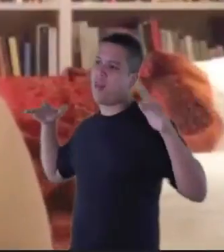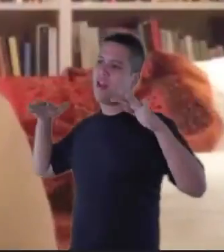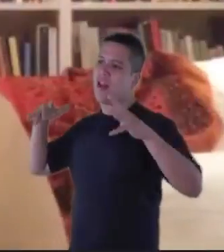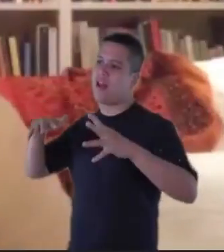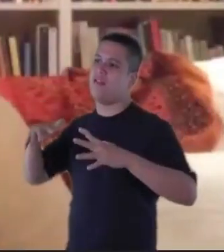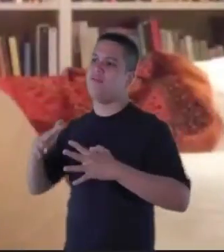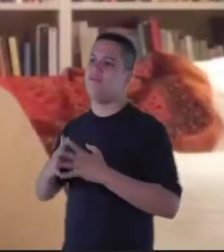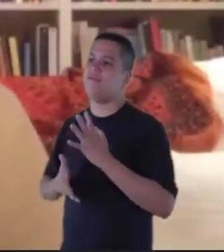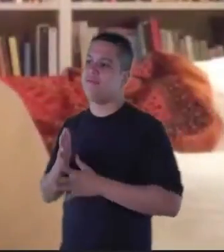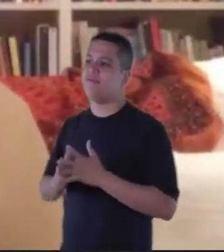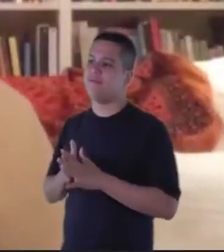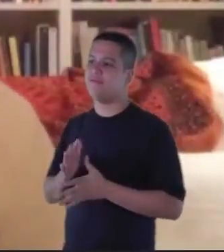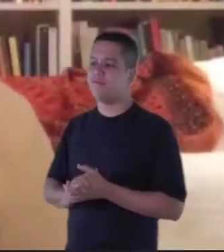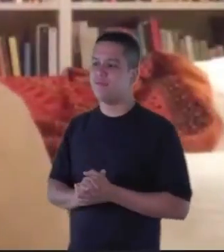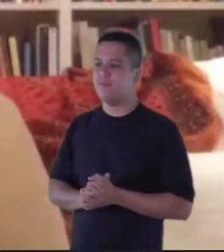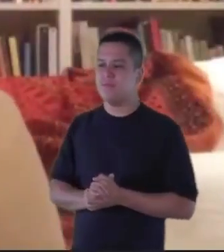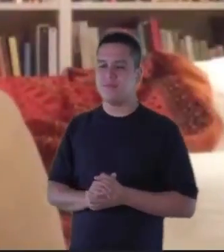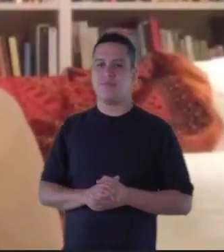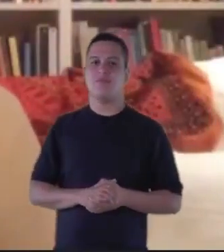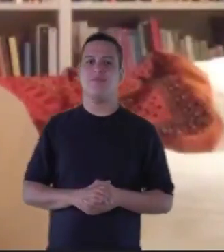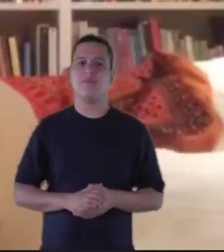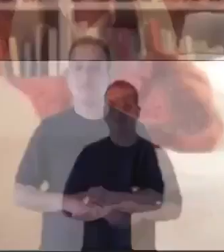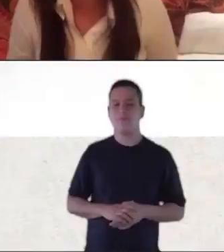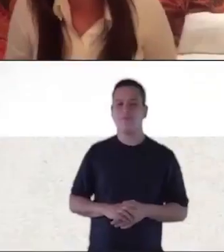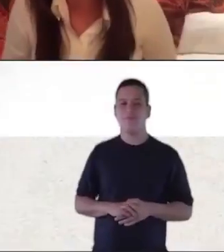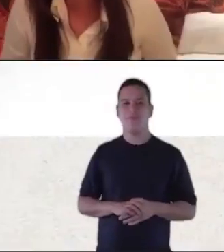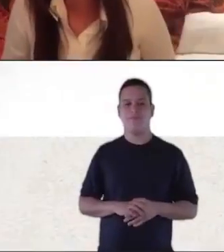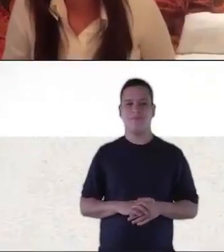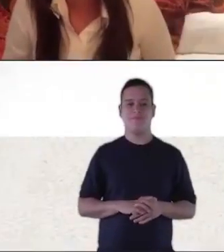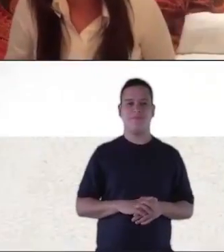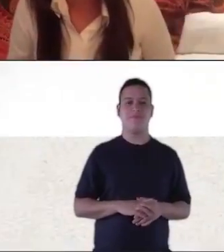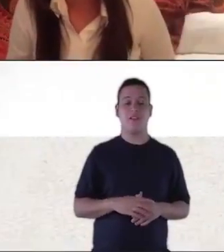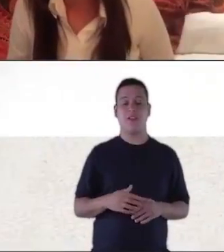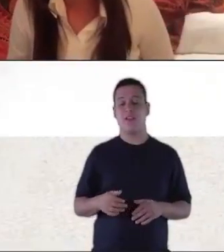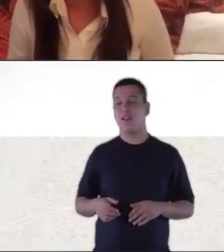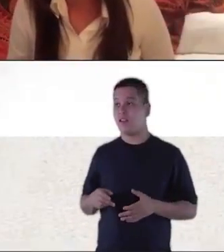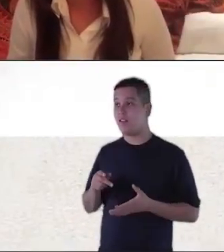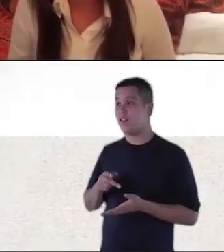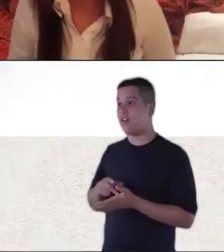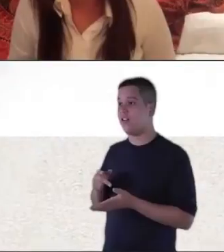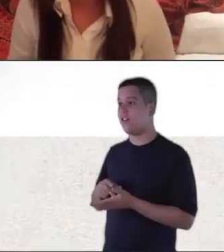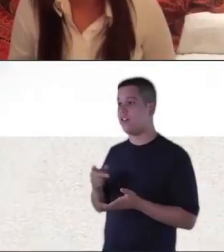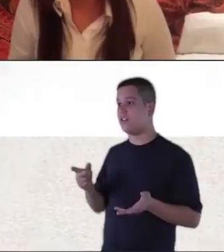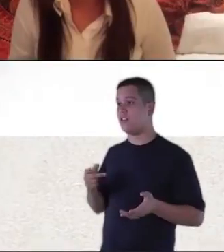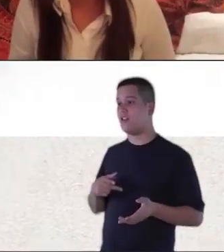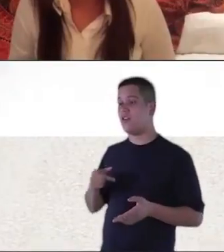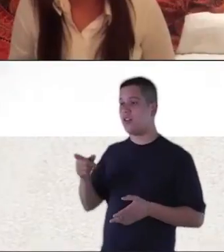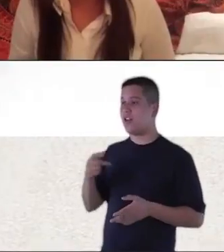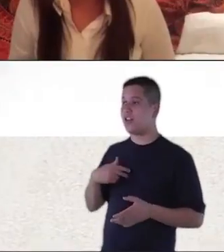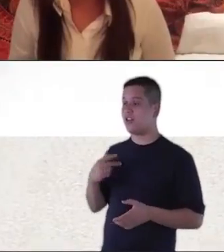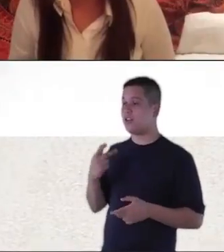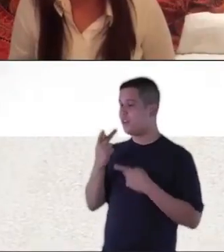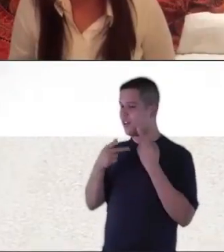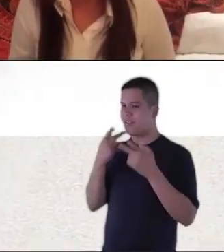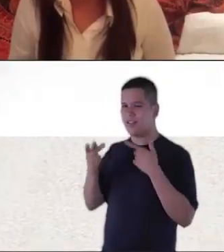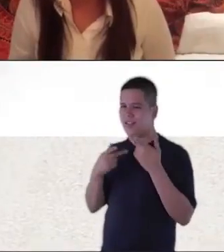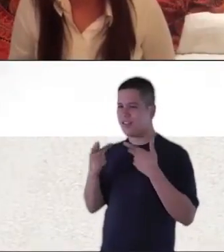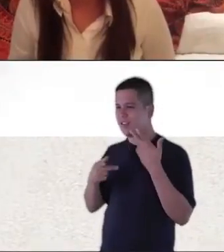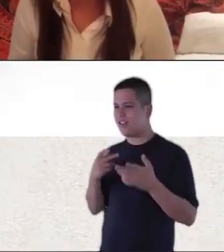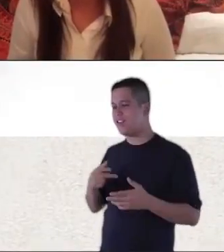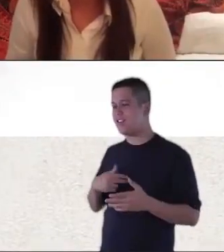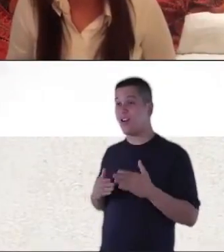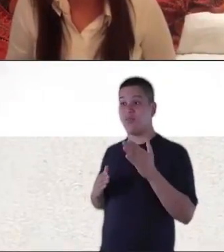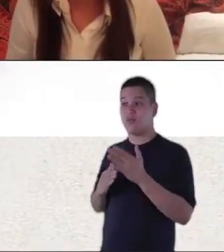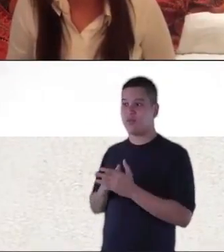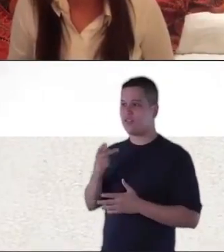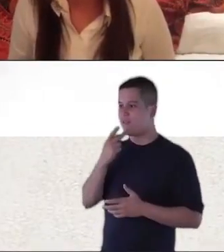de resolver as coisinhas. Me ajudou em todos os sentidos. Quer dizer, pô, a gente está falando sem parar, né, Afonso? Só mais uma última coisa aqui, porque